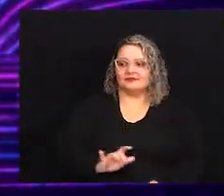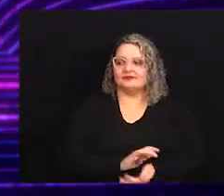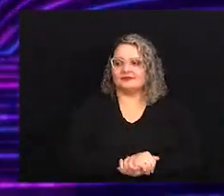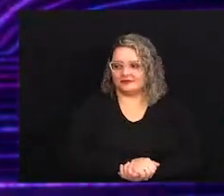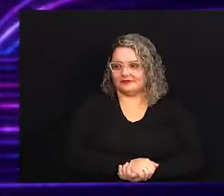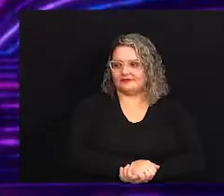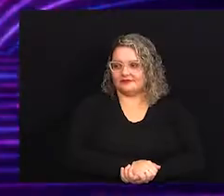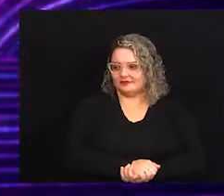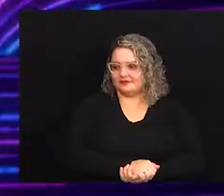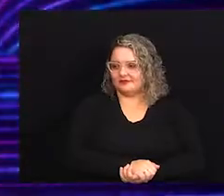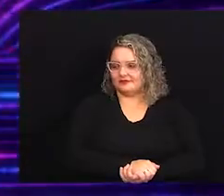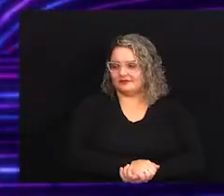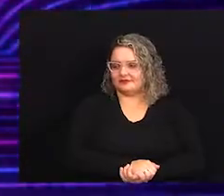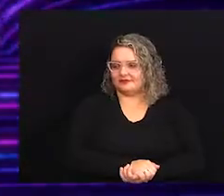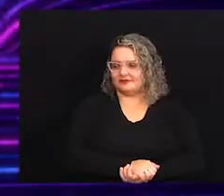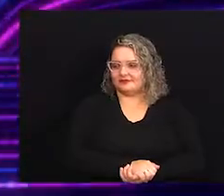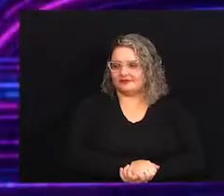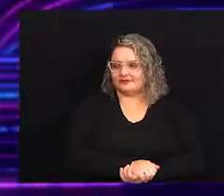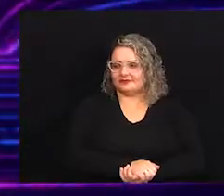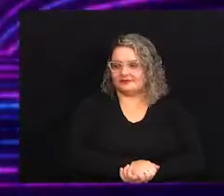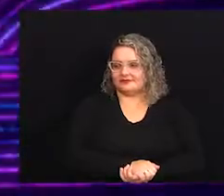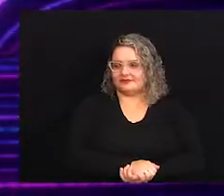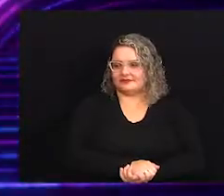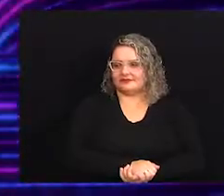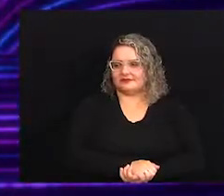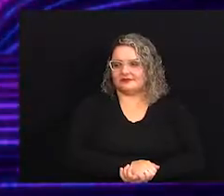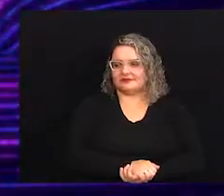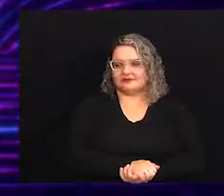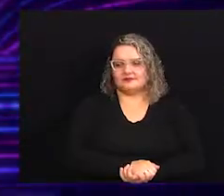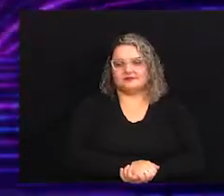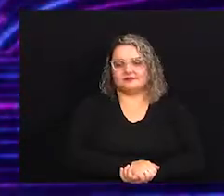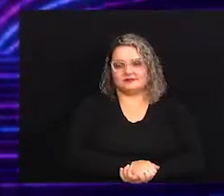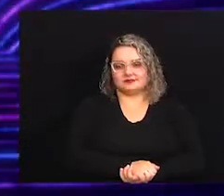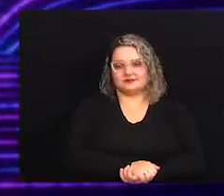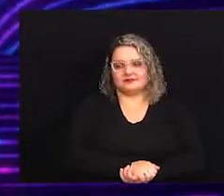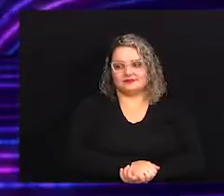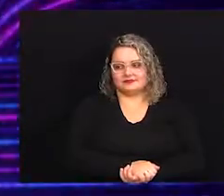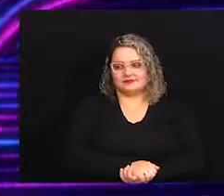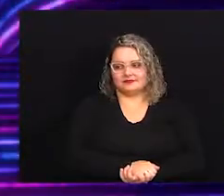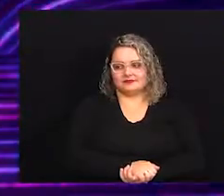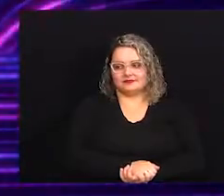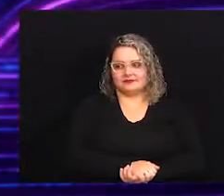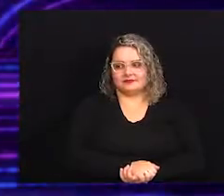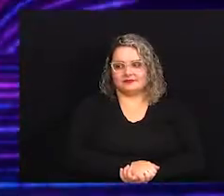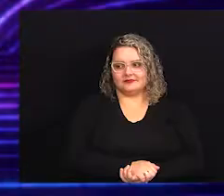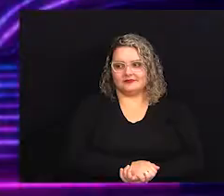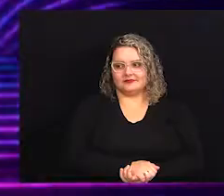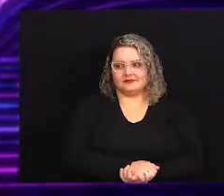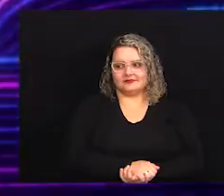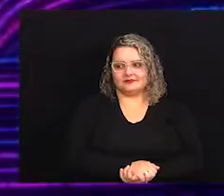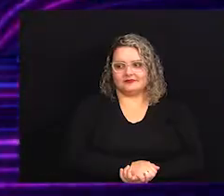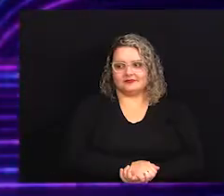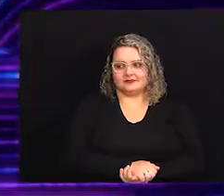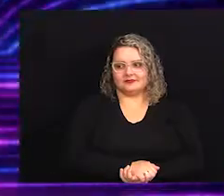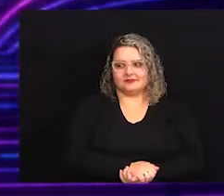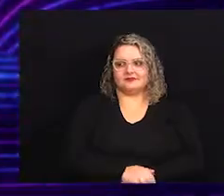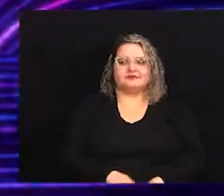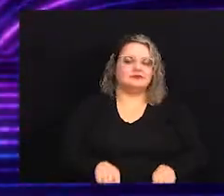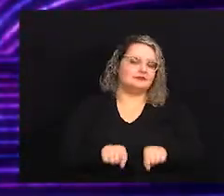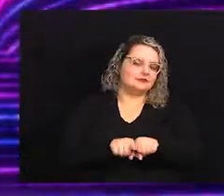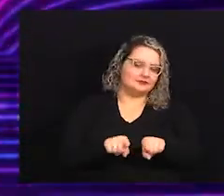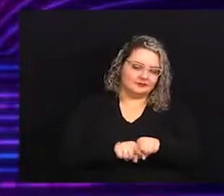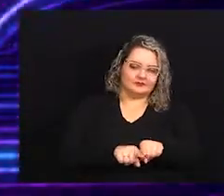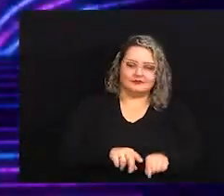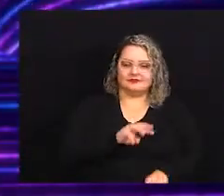Isaac M. Katz, K-A-T-Z. E você também pode estar para revenda também no